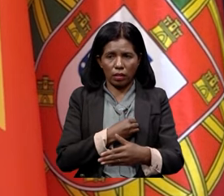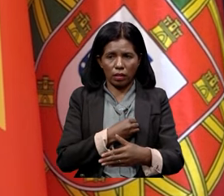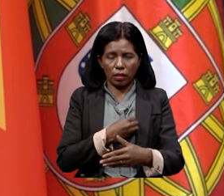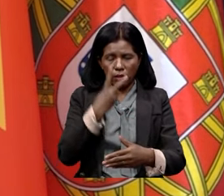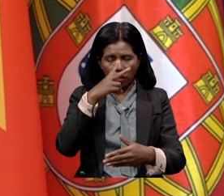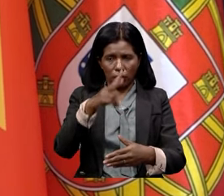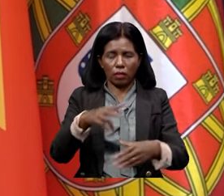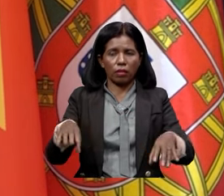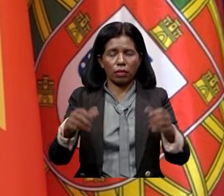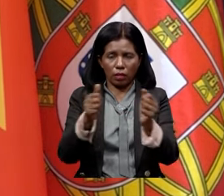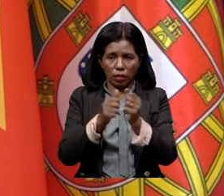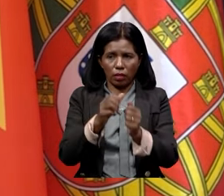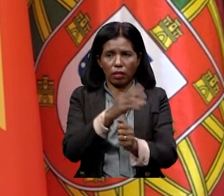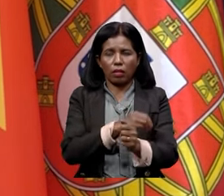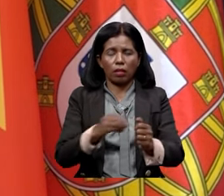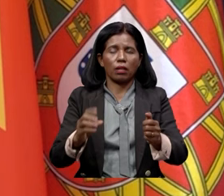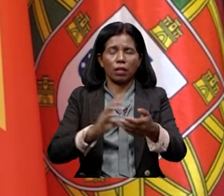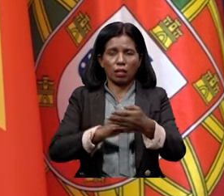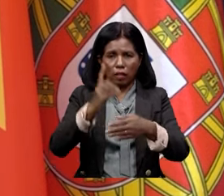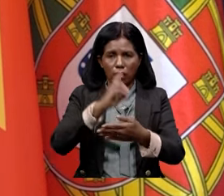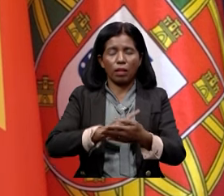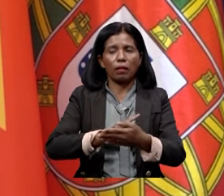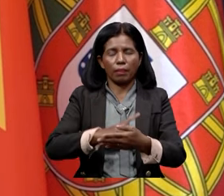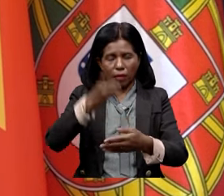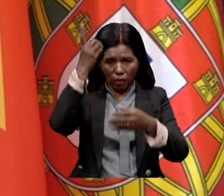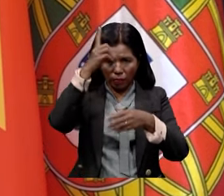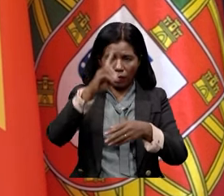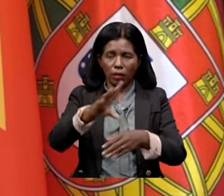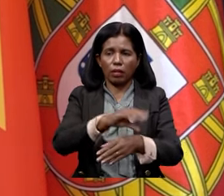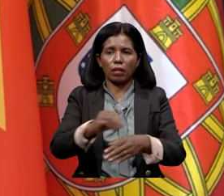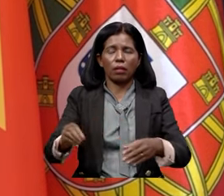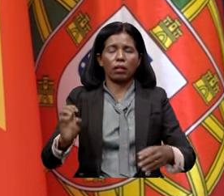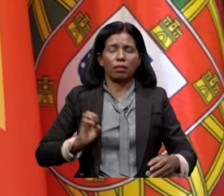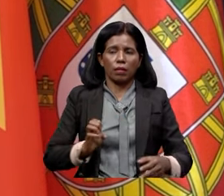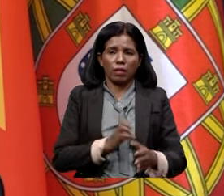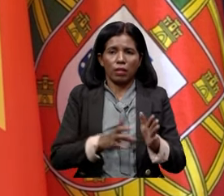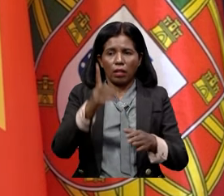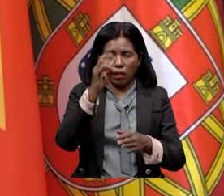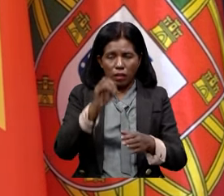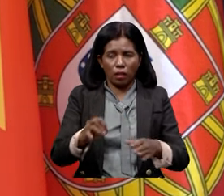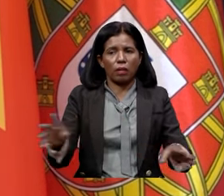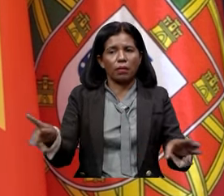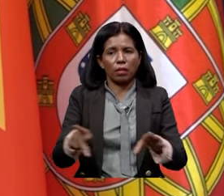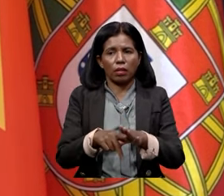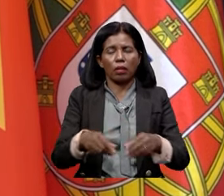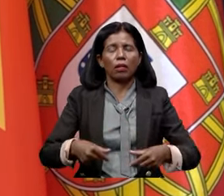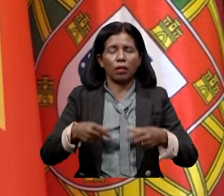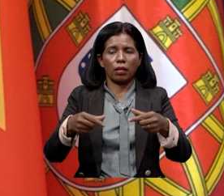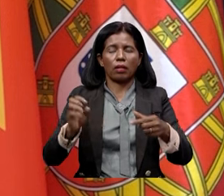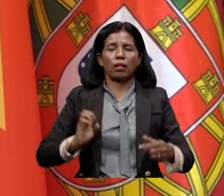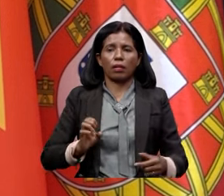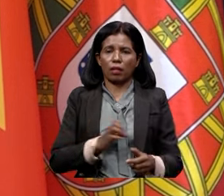rede consular, a nossa rede diplomática. Eu cumprimento a Sra. Embaixadora em Dili, que aqui está presente, como cumprimento também a Sra.